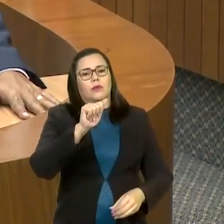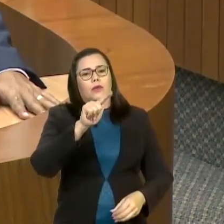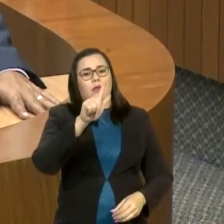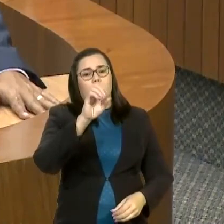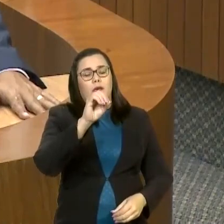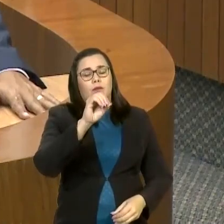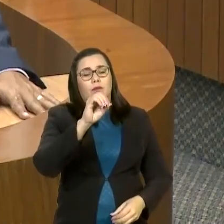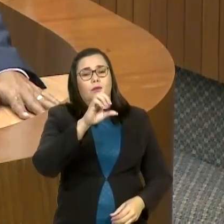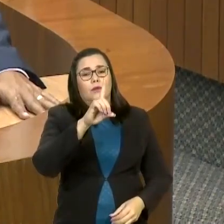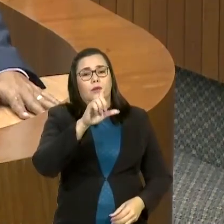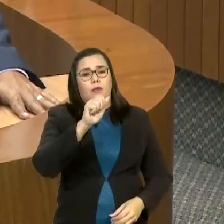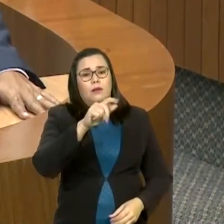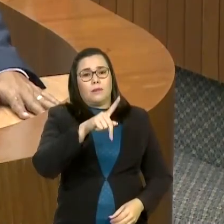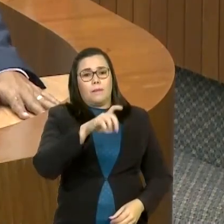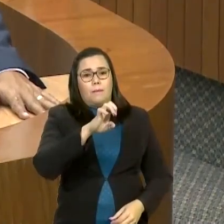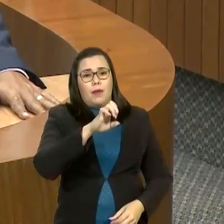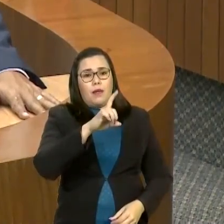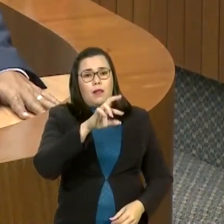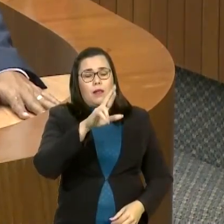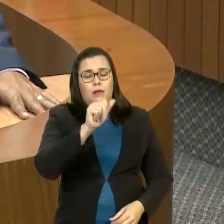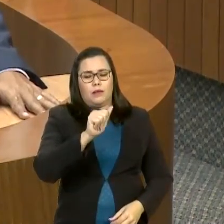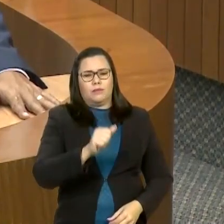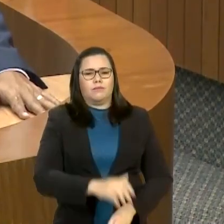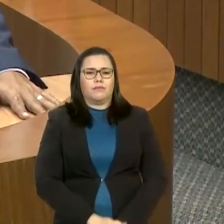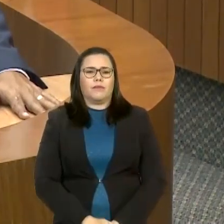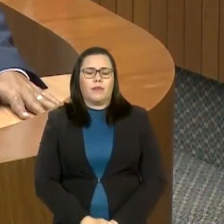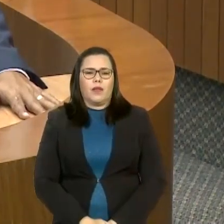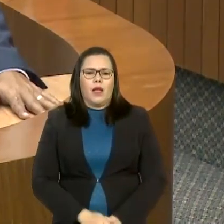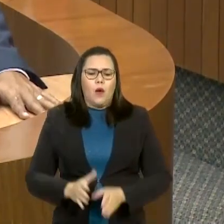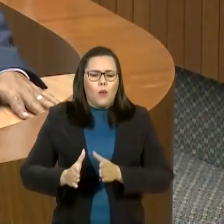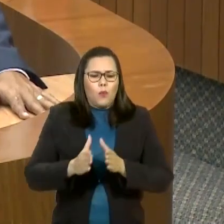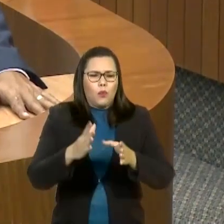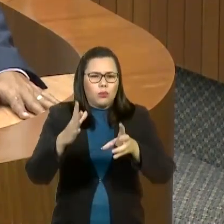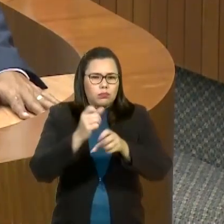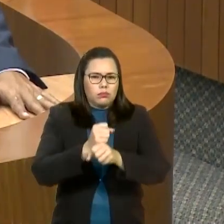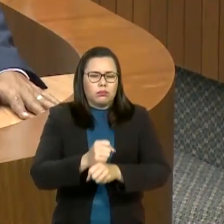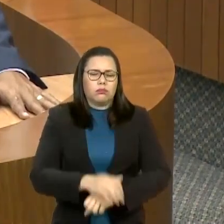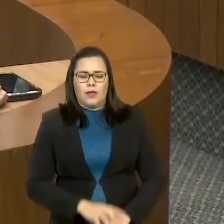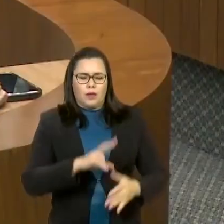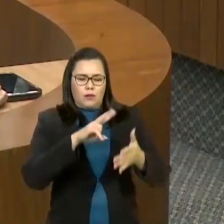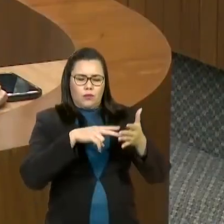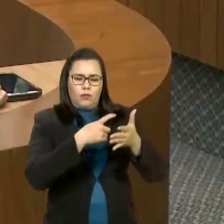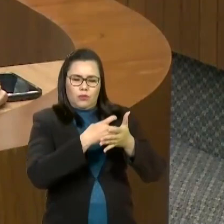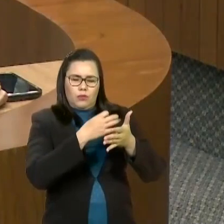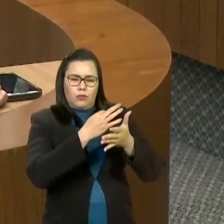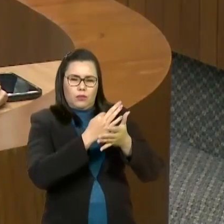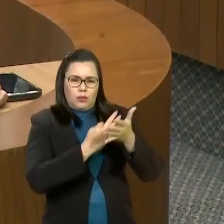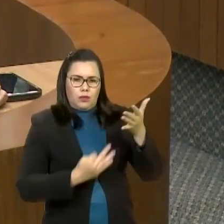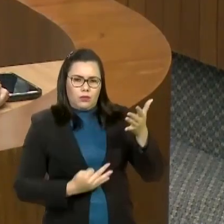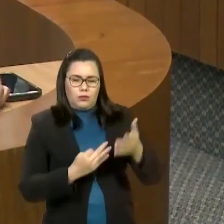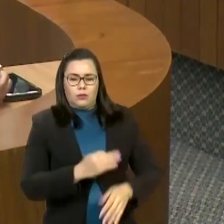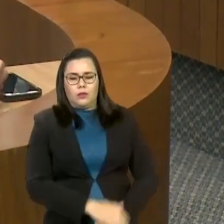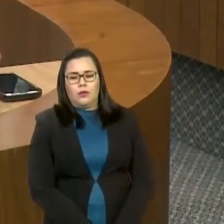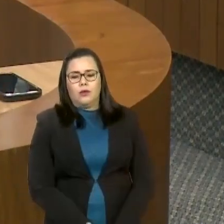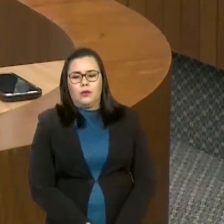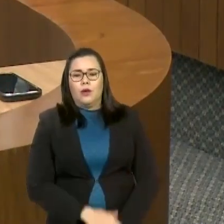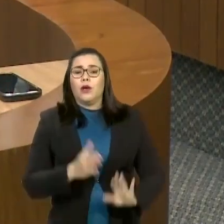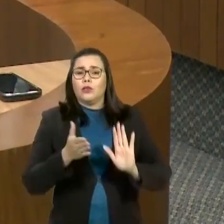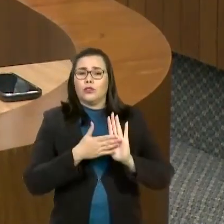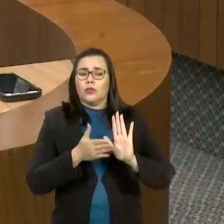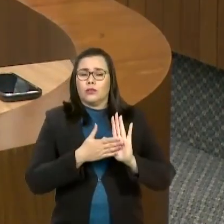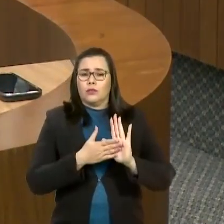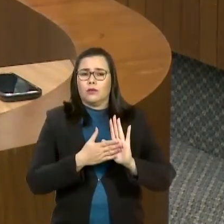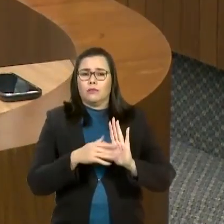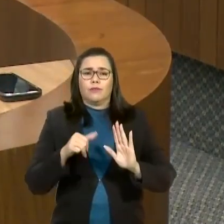tem mais ou menos uns 40 e poucos quilômetros, muito difícil acesso. É indicação que foi feita ao